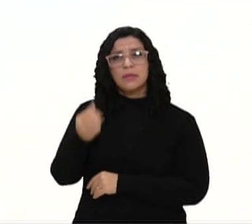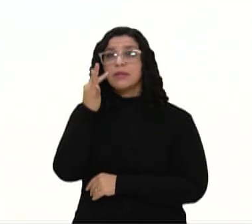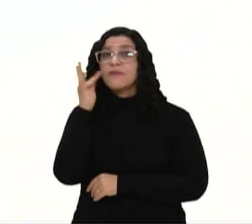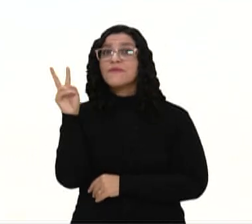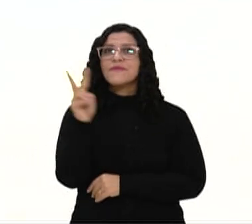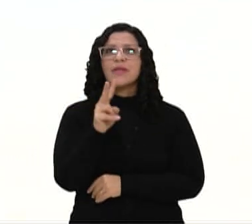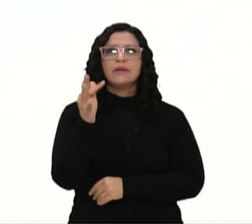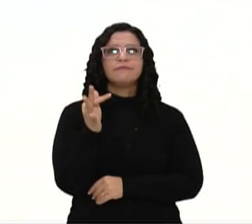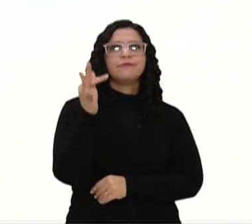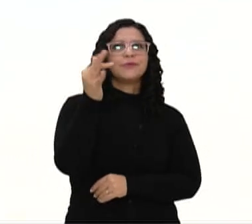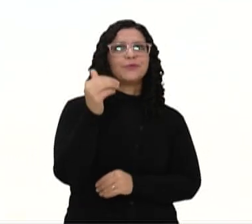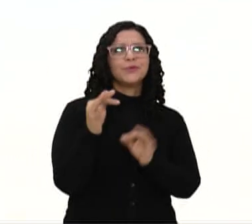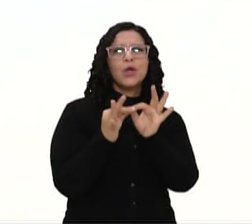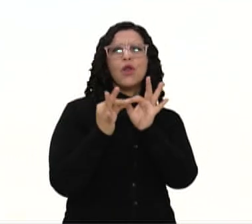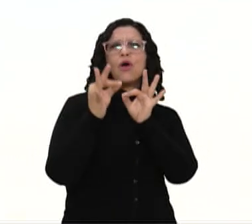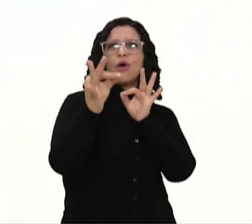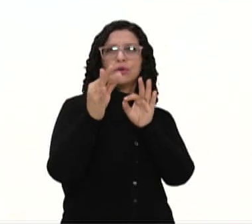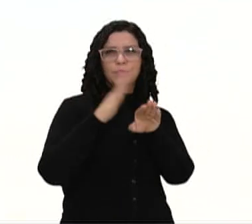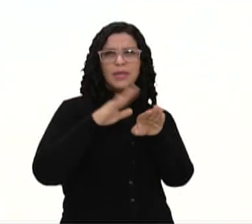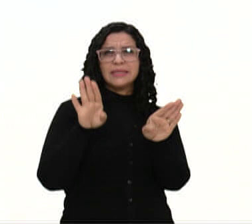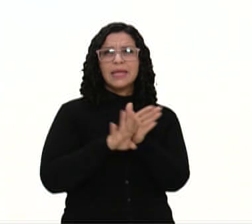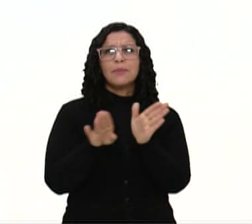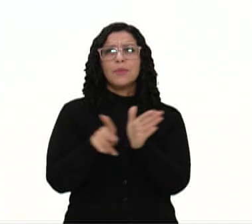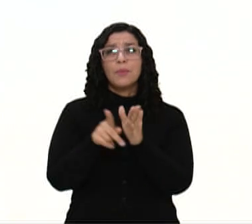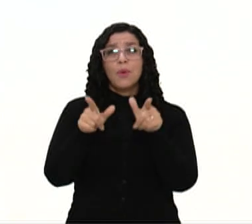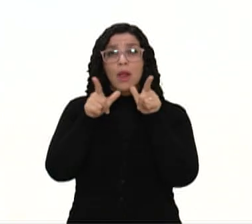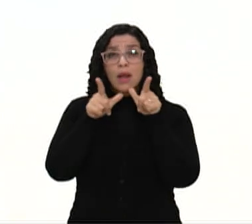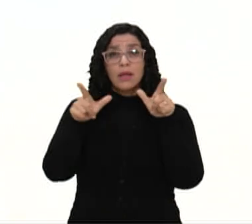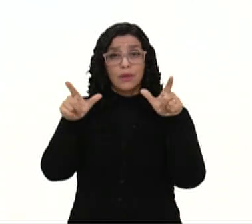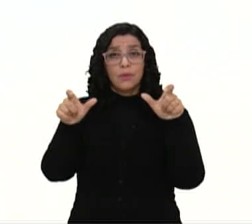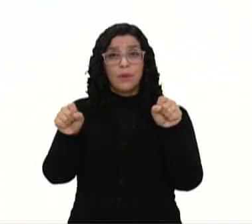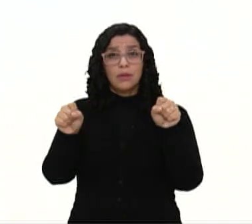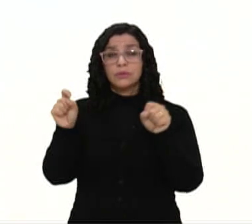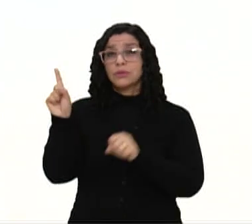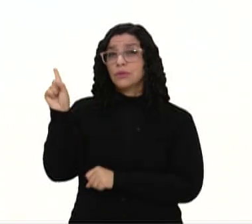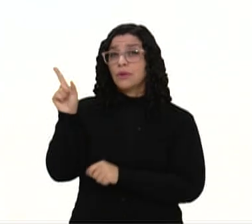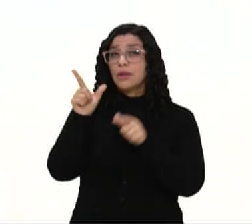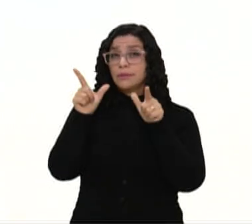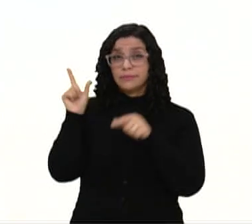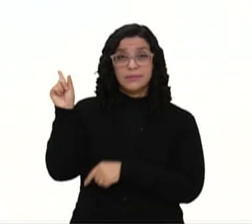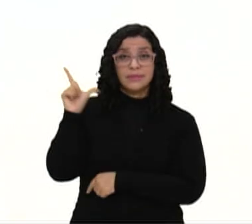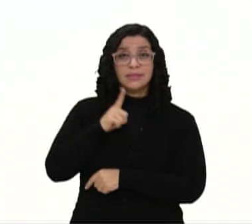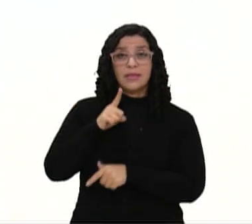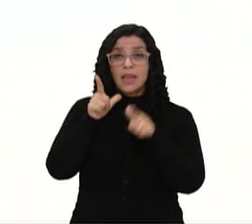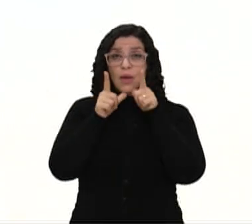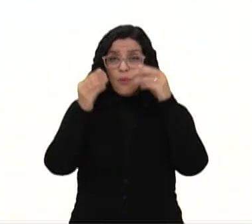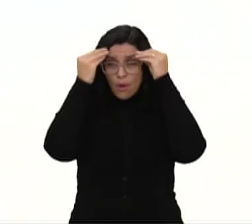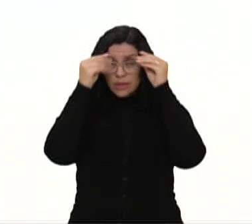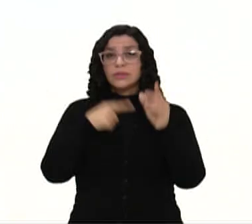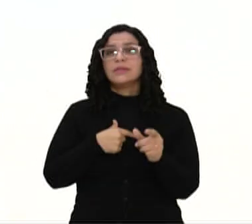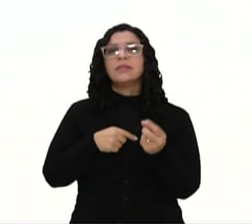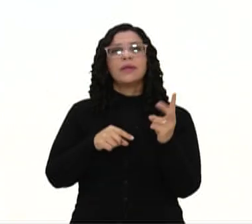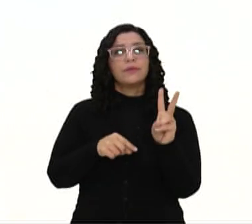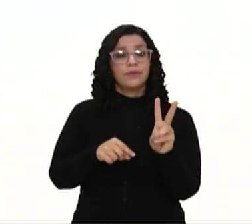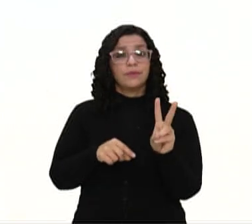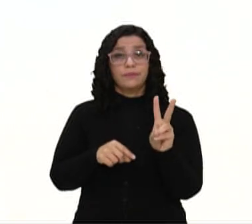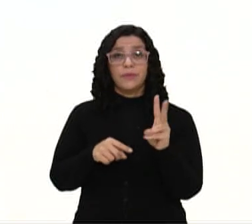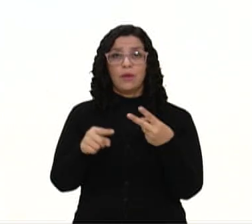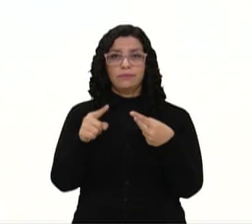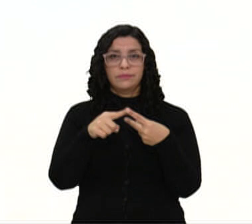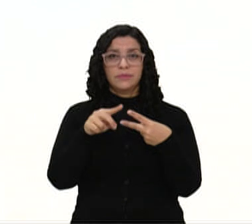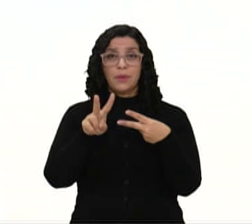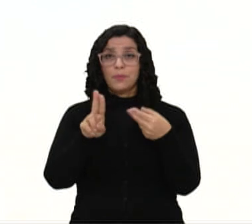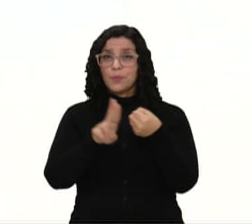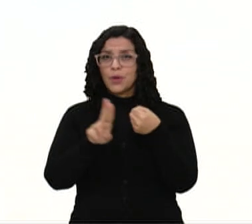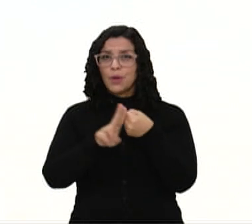além. Temos aqui ainda uma questão de linguagem que é importante reparar. Temos o emprego do pronome você, terceira